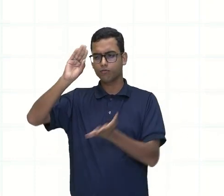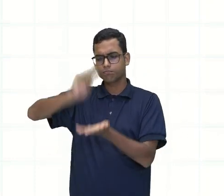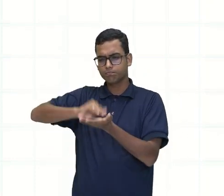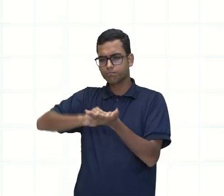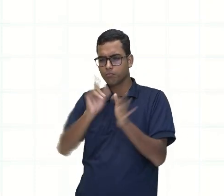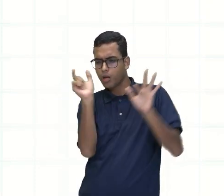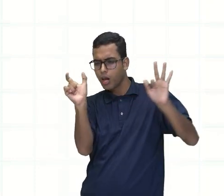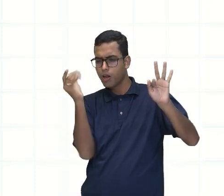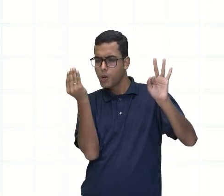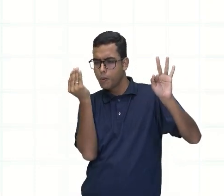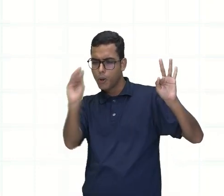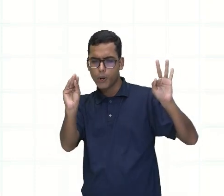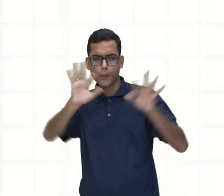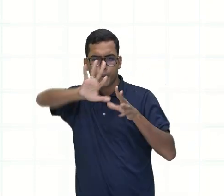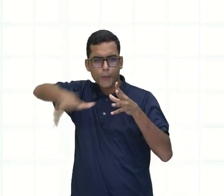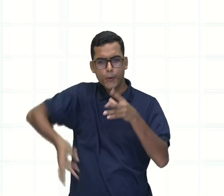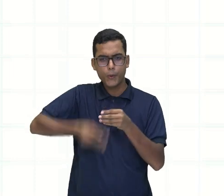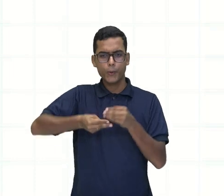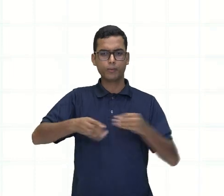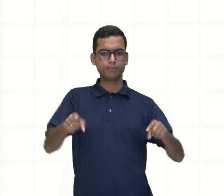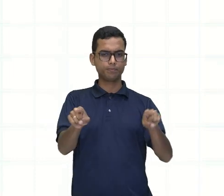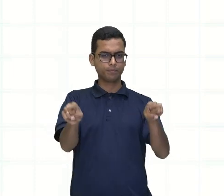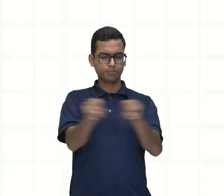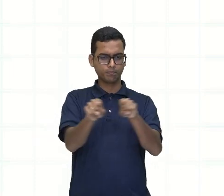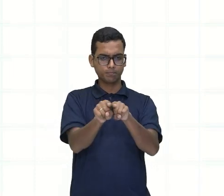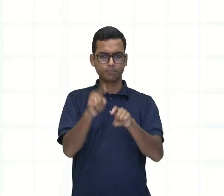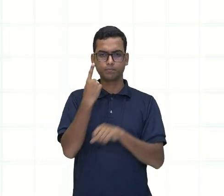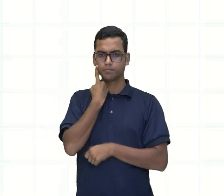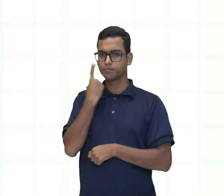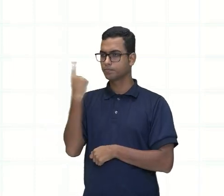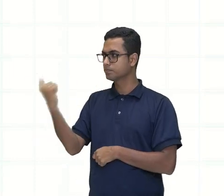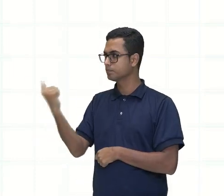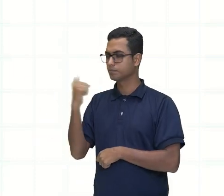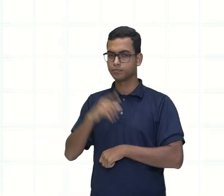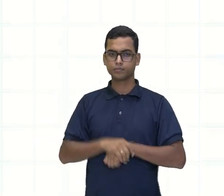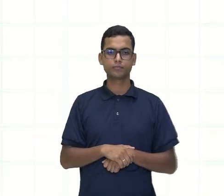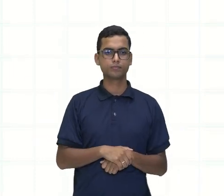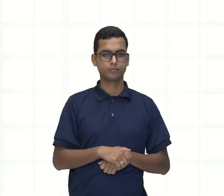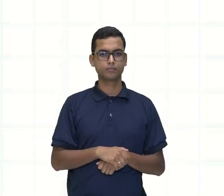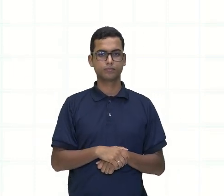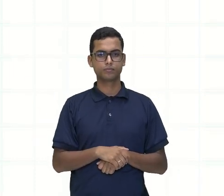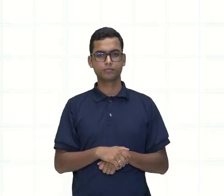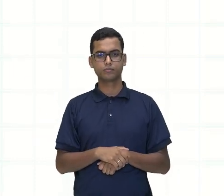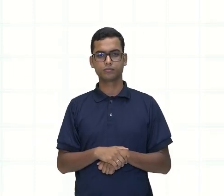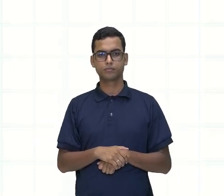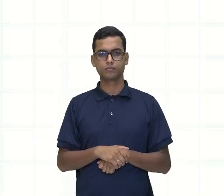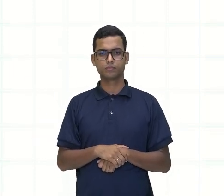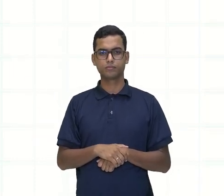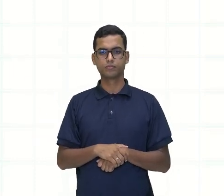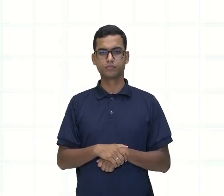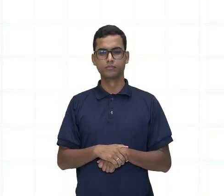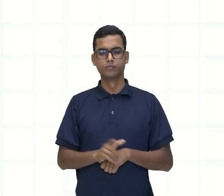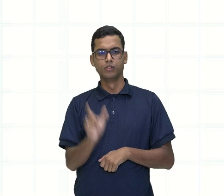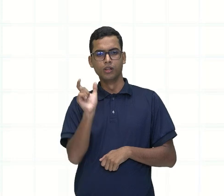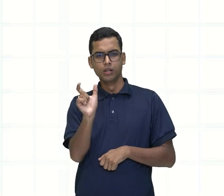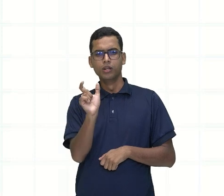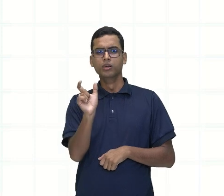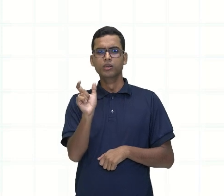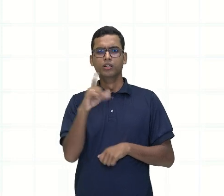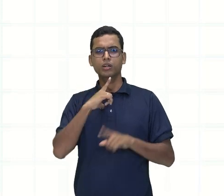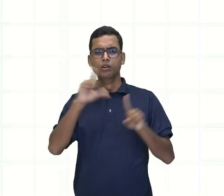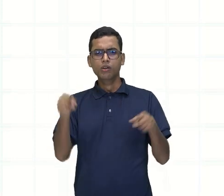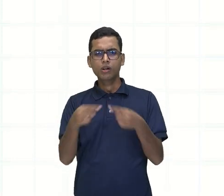Olha aí, palavra correct já aparece com português, não é? Cognato, isso mesmo. Correto. Com o